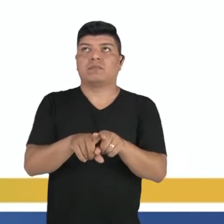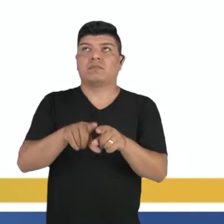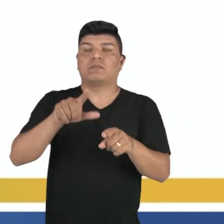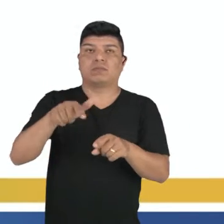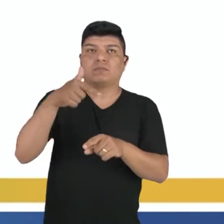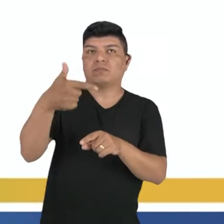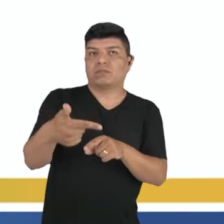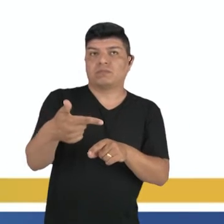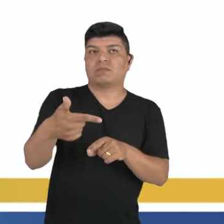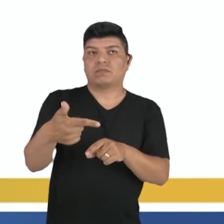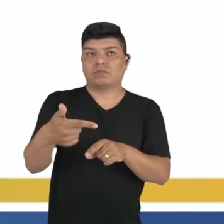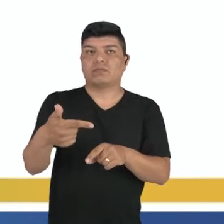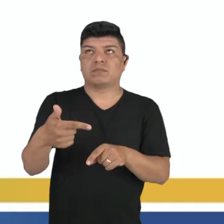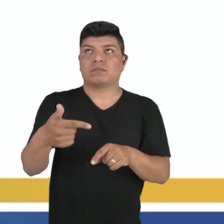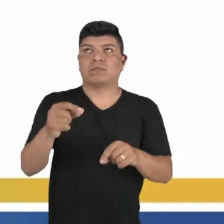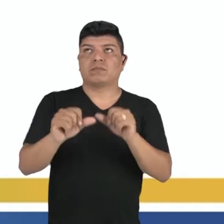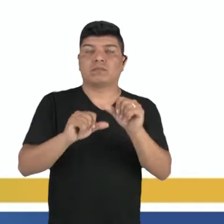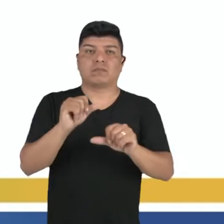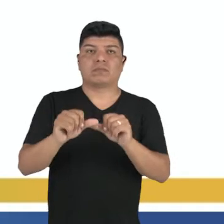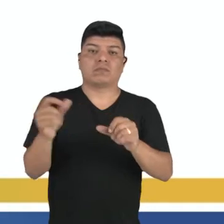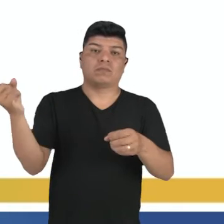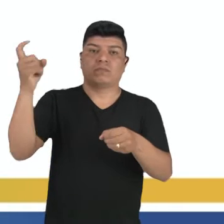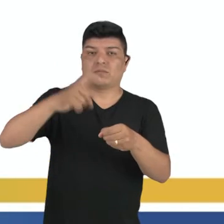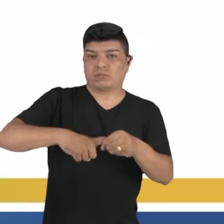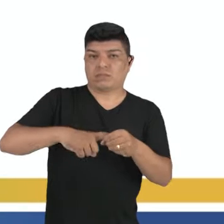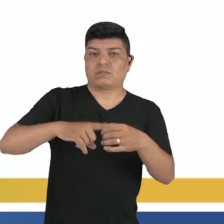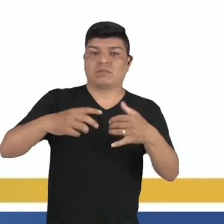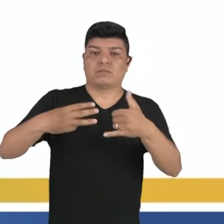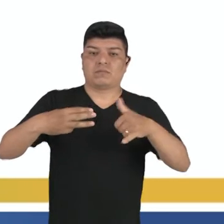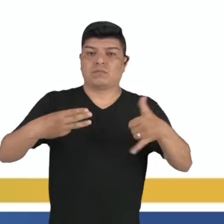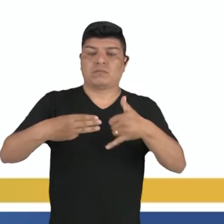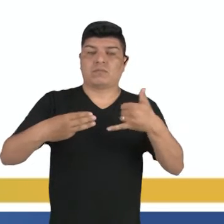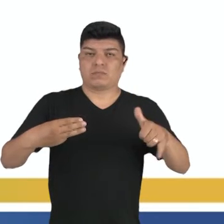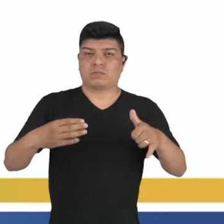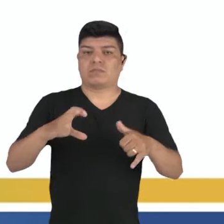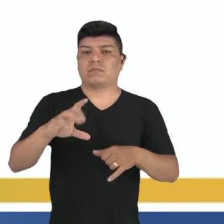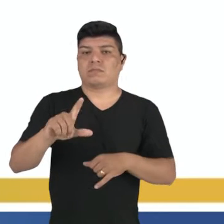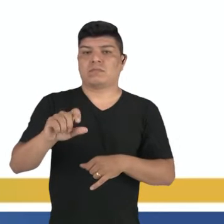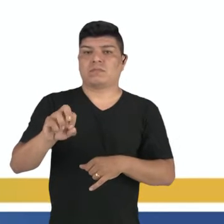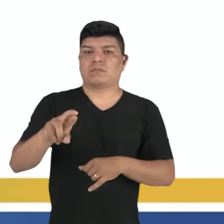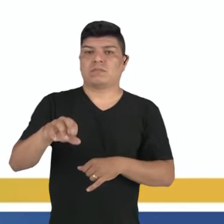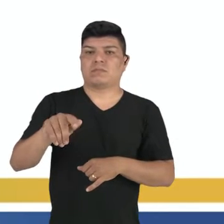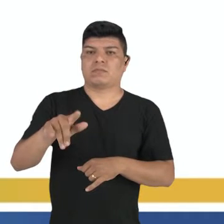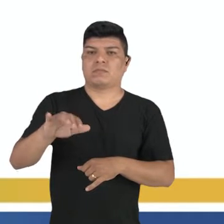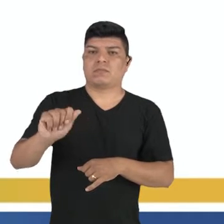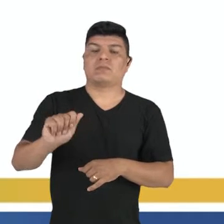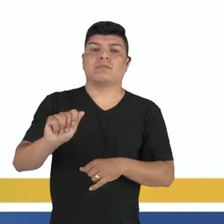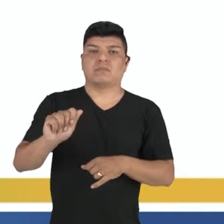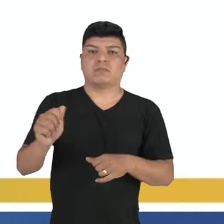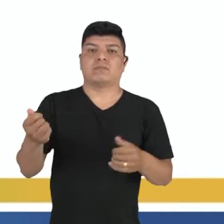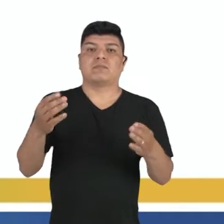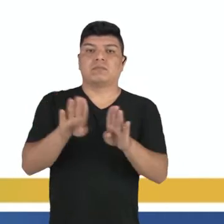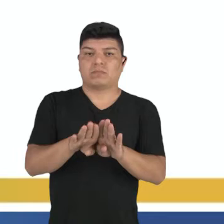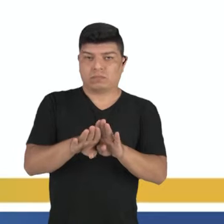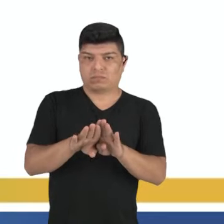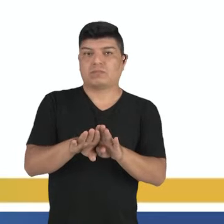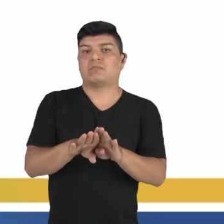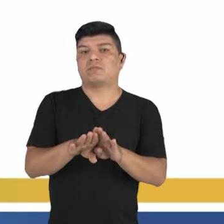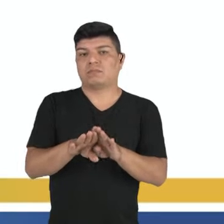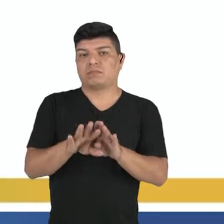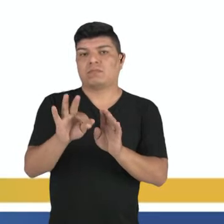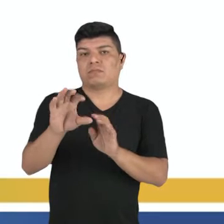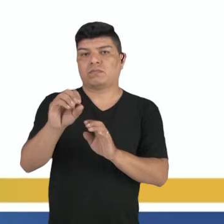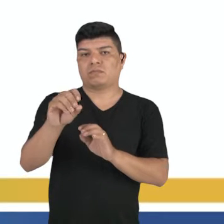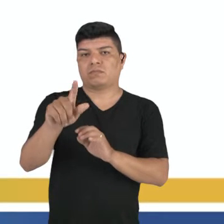após essa passagem dessa por essa cadeia eles Retornam à molécula da Clorofila ocupando o seu lugar e fechando a